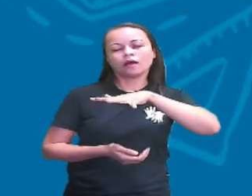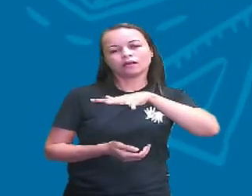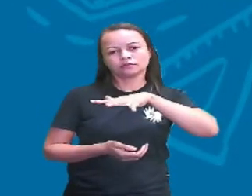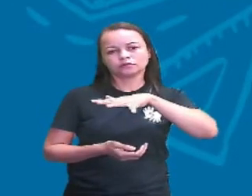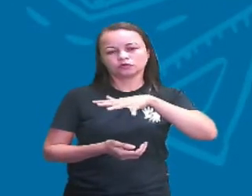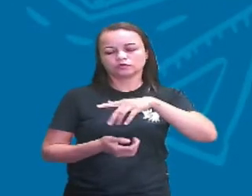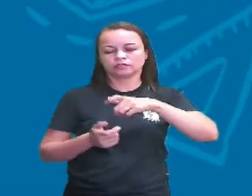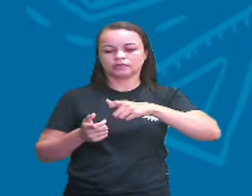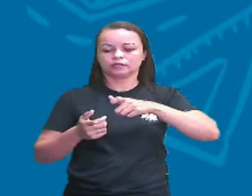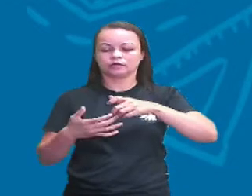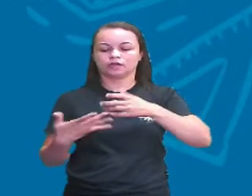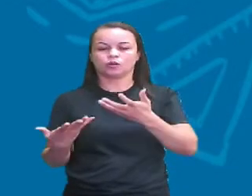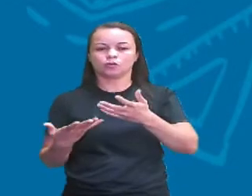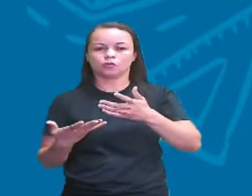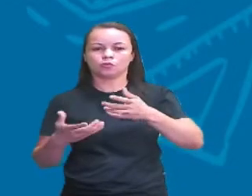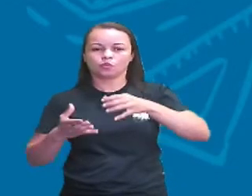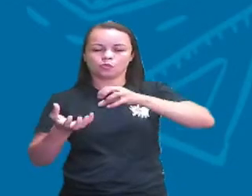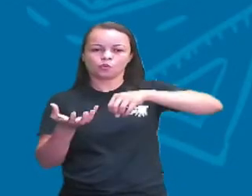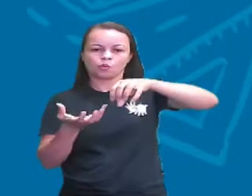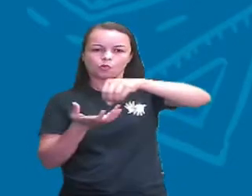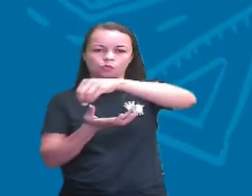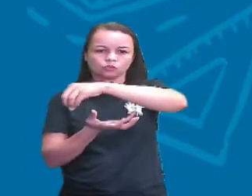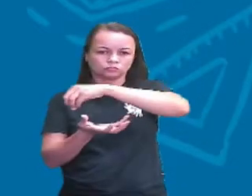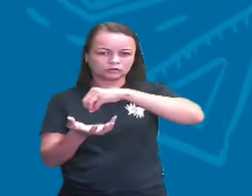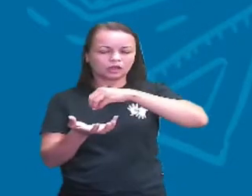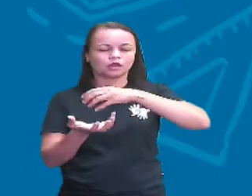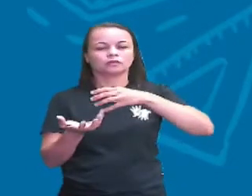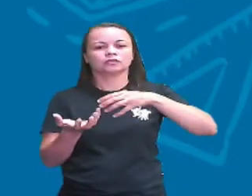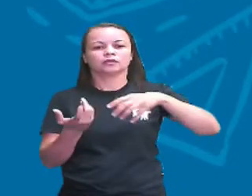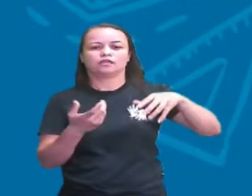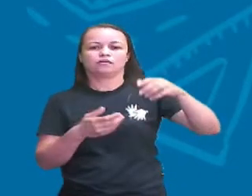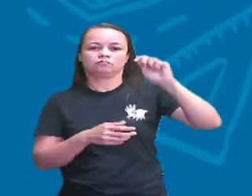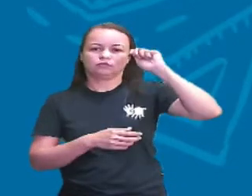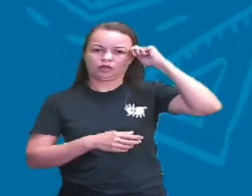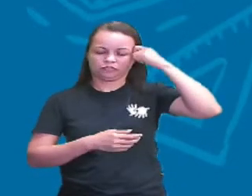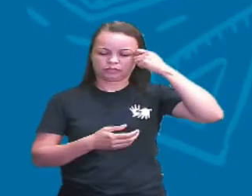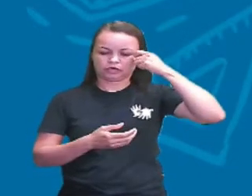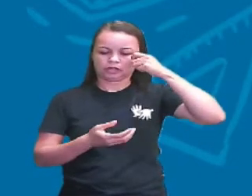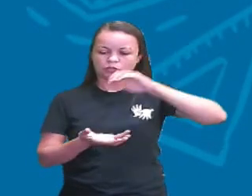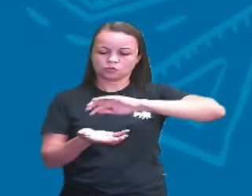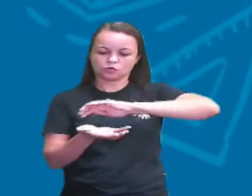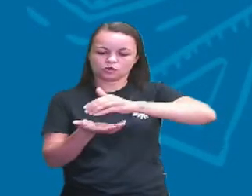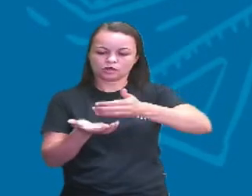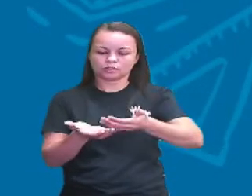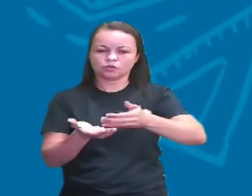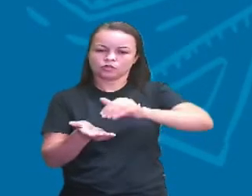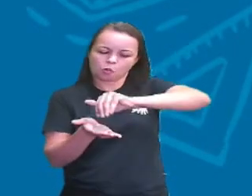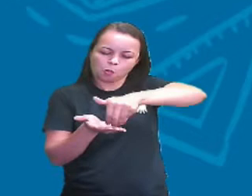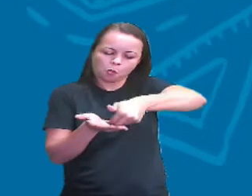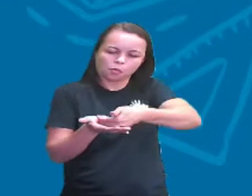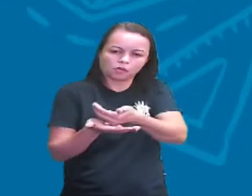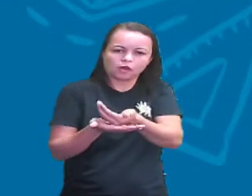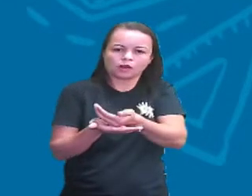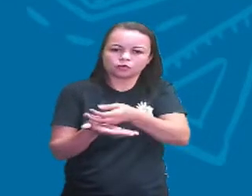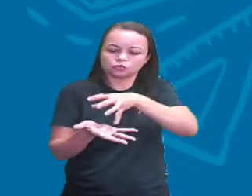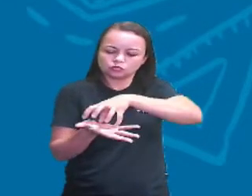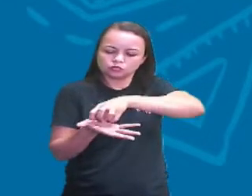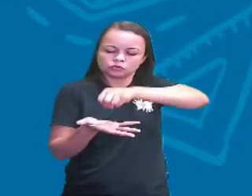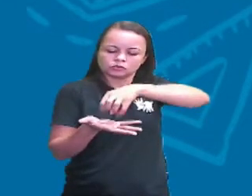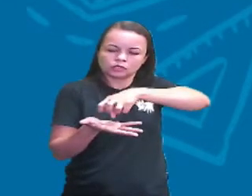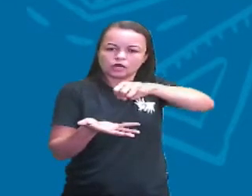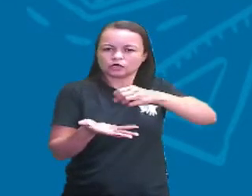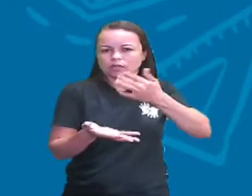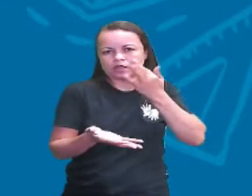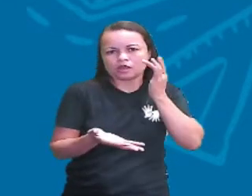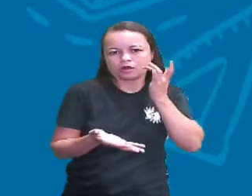o continente africano, né, no lugar dele um buraco. E tudo que está tirado daqui, que seria ouro,